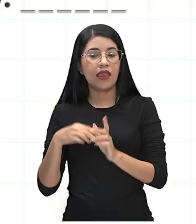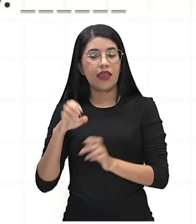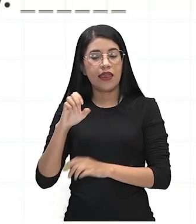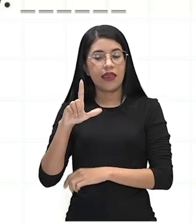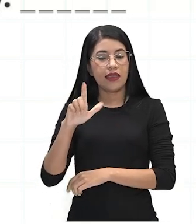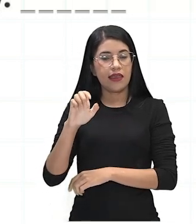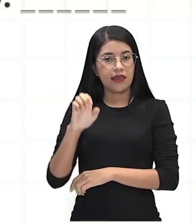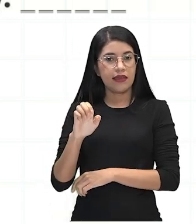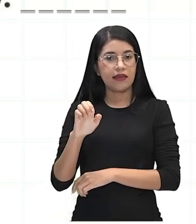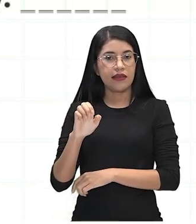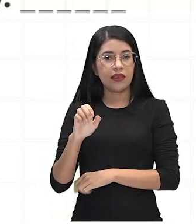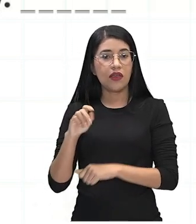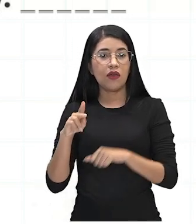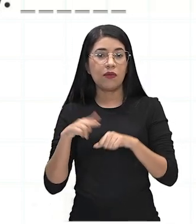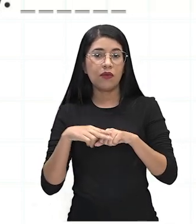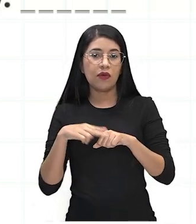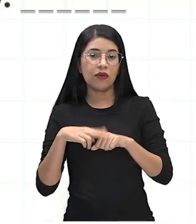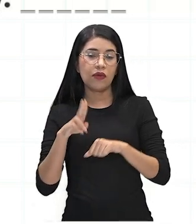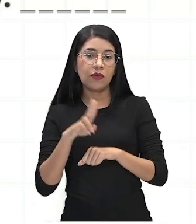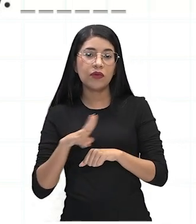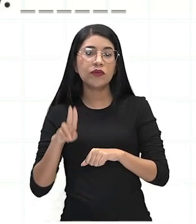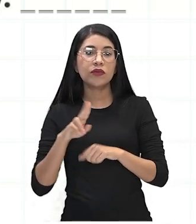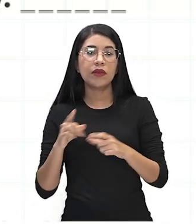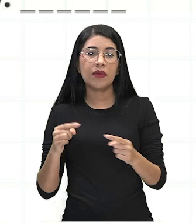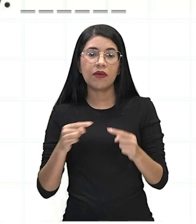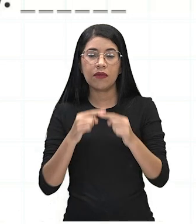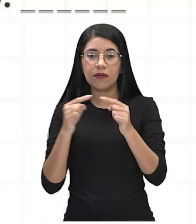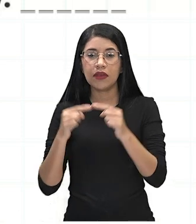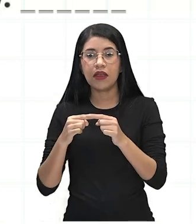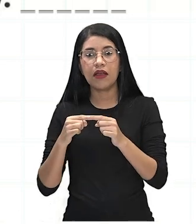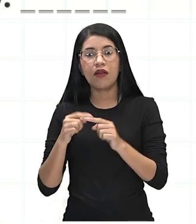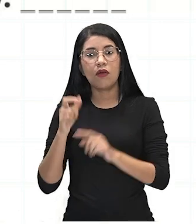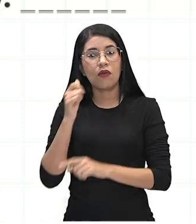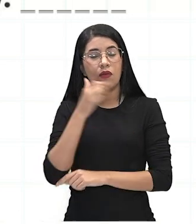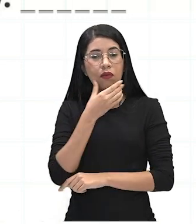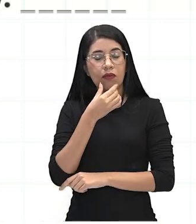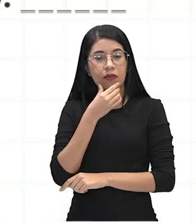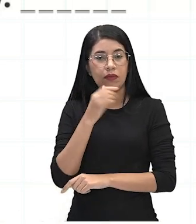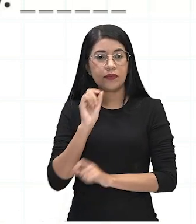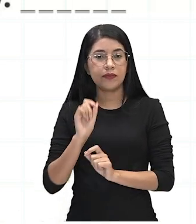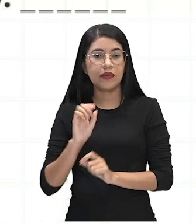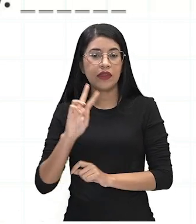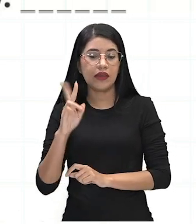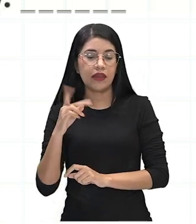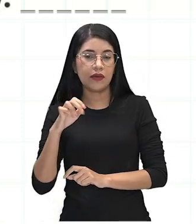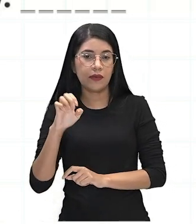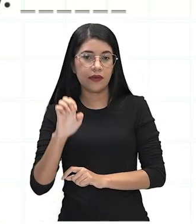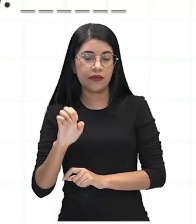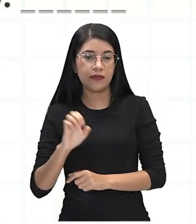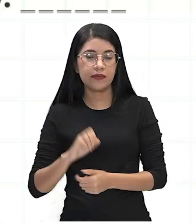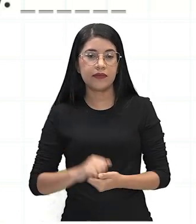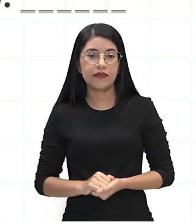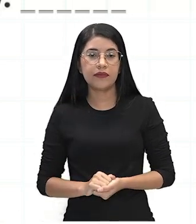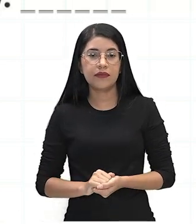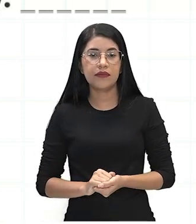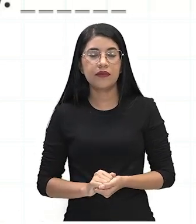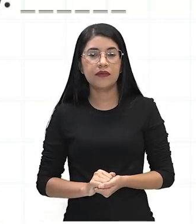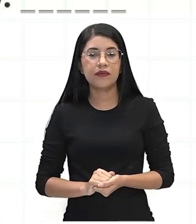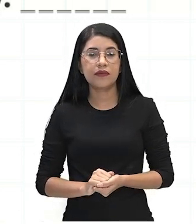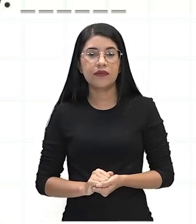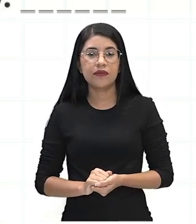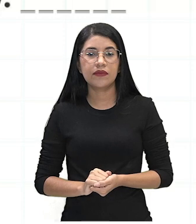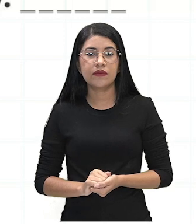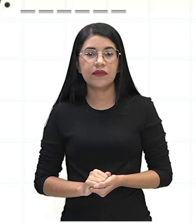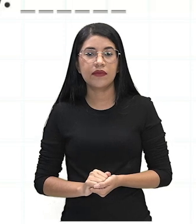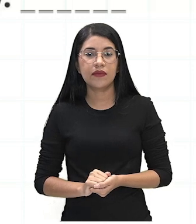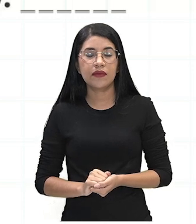bom? Qual é o pronome equivalente ao Solomon? Será o he. He is South African.